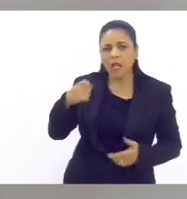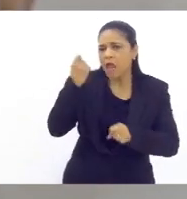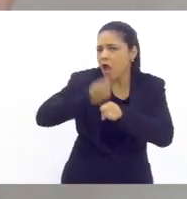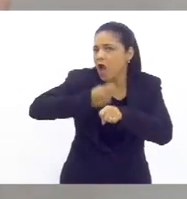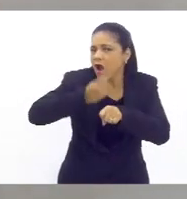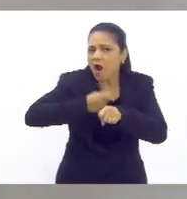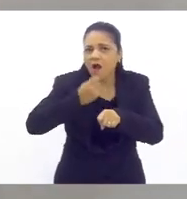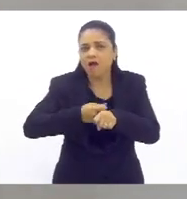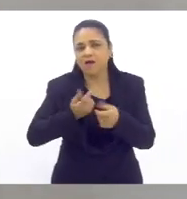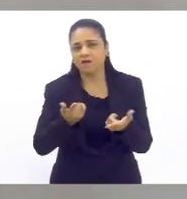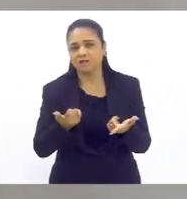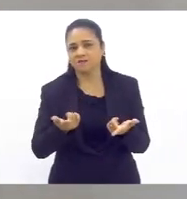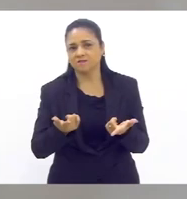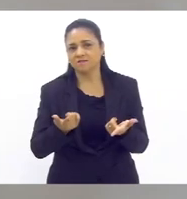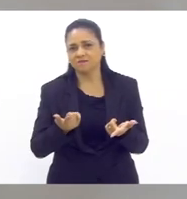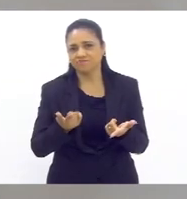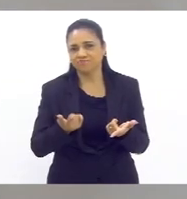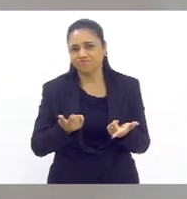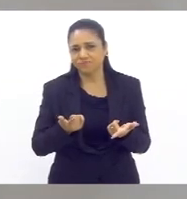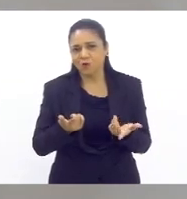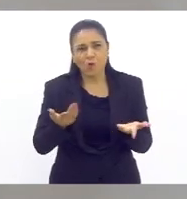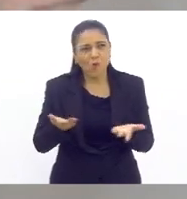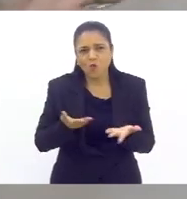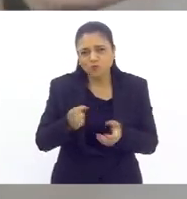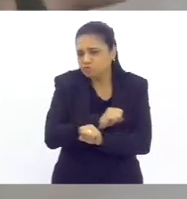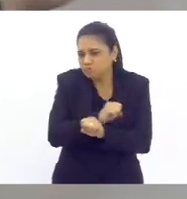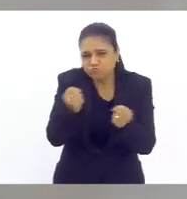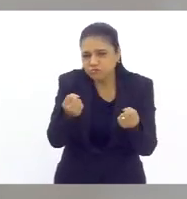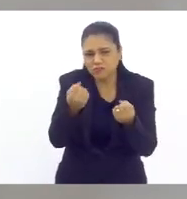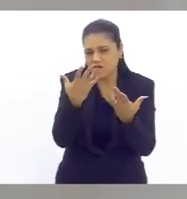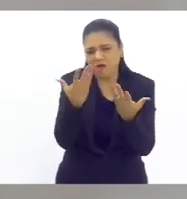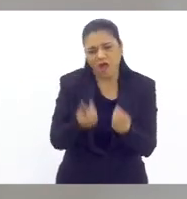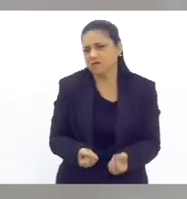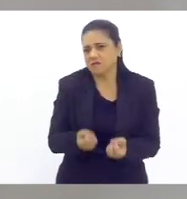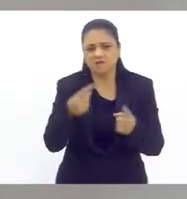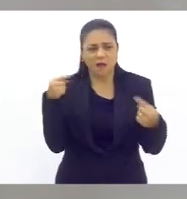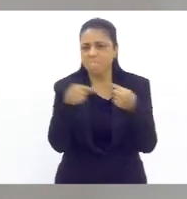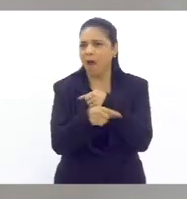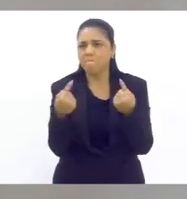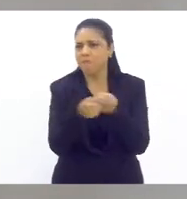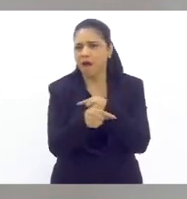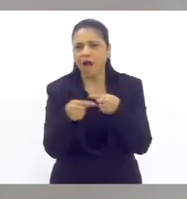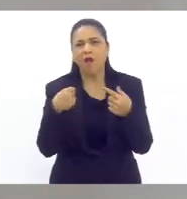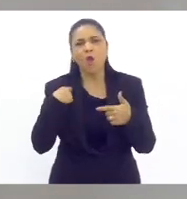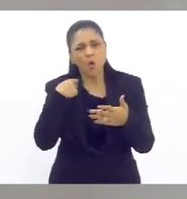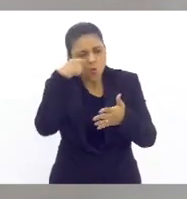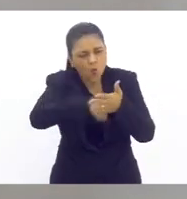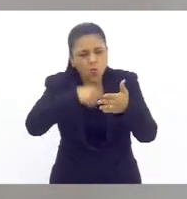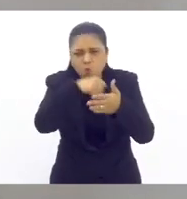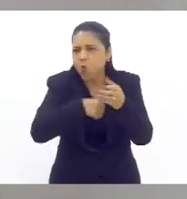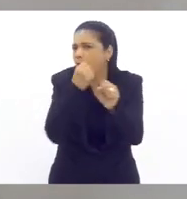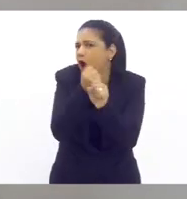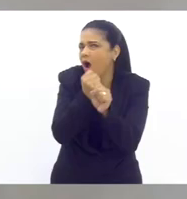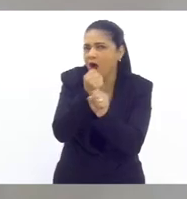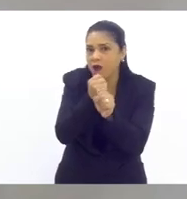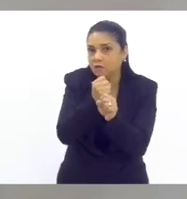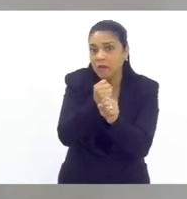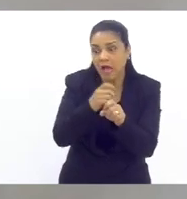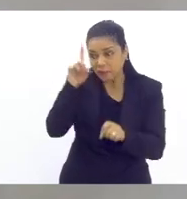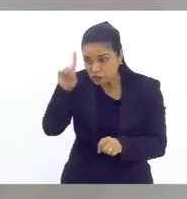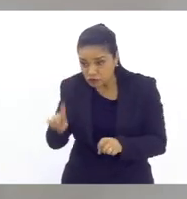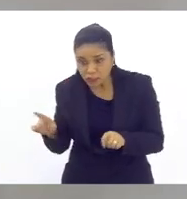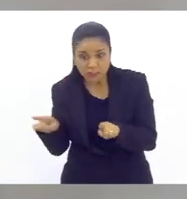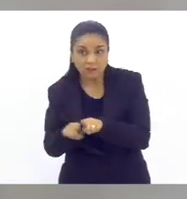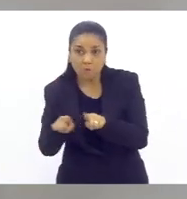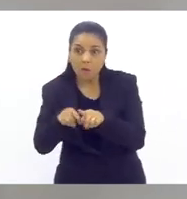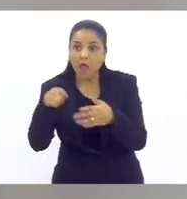uma polarização que nem cabe mais hoje e eu falava José Maria eu sou do pessoal nós estamos nessa luta há muito tempo mas hoje a direita também tá nesse debate